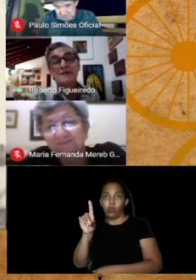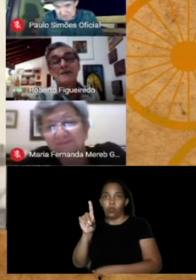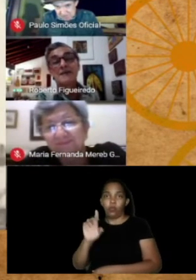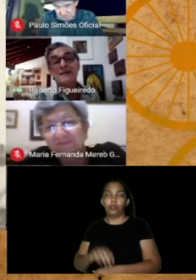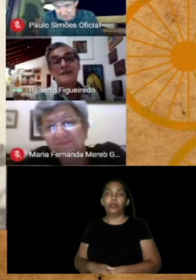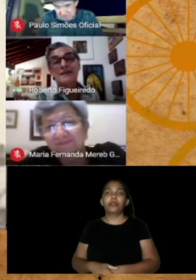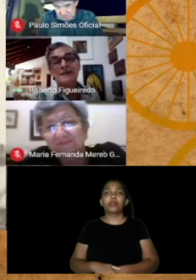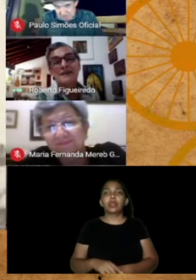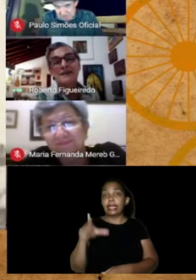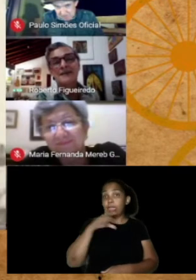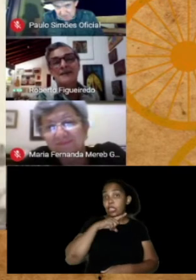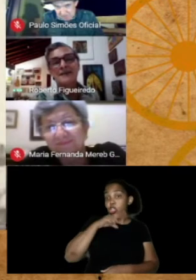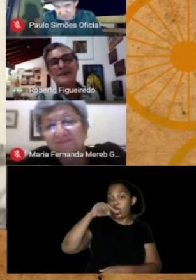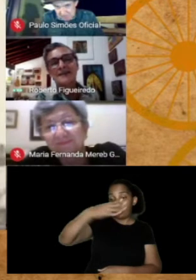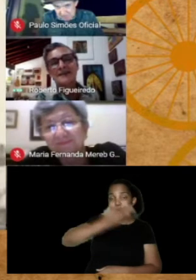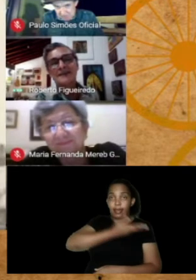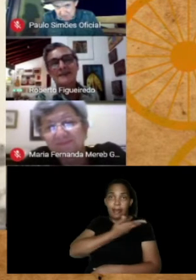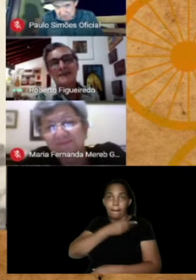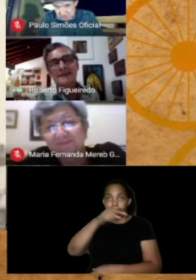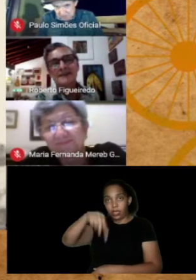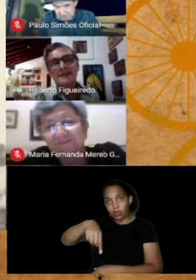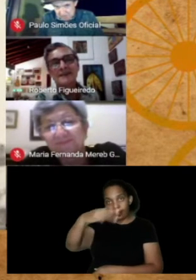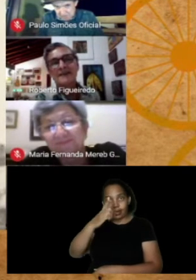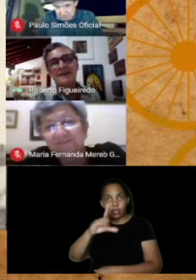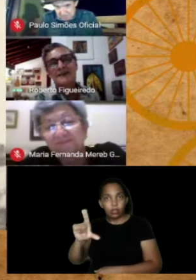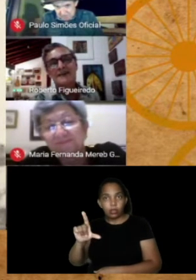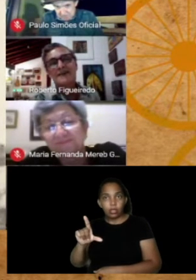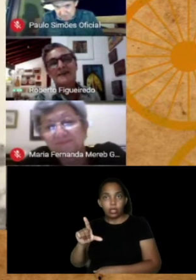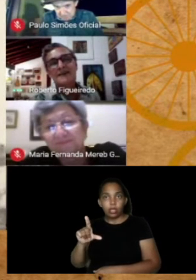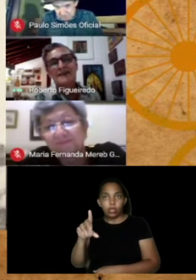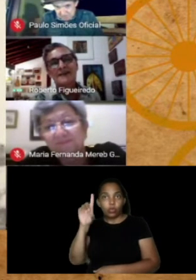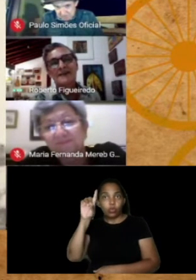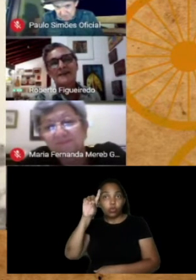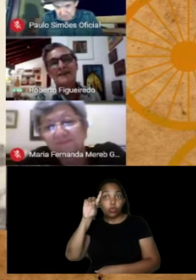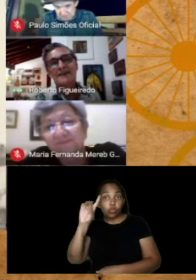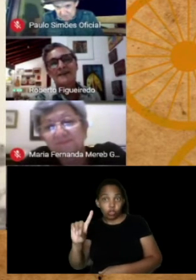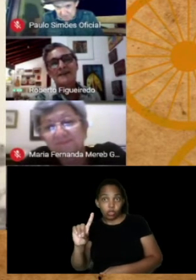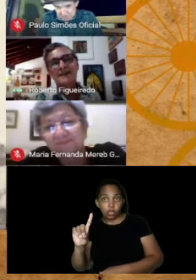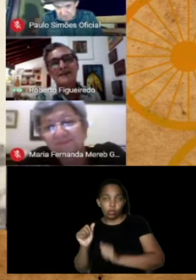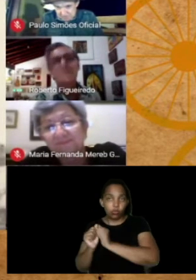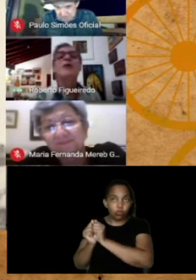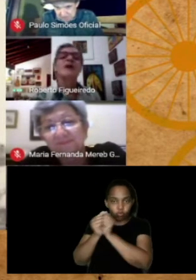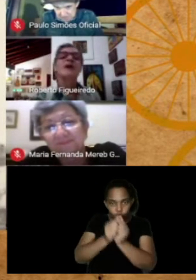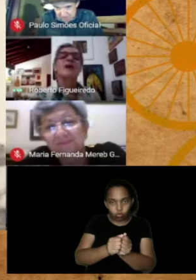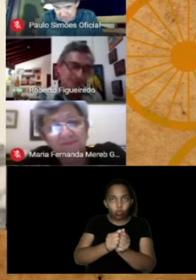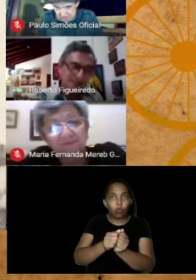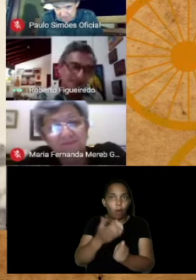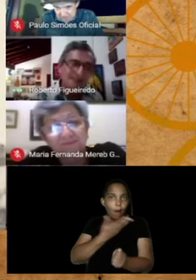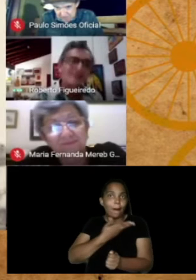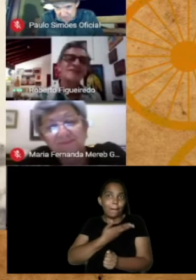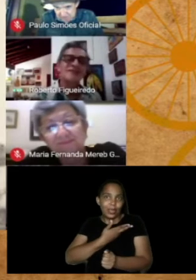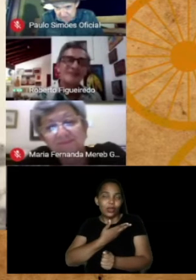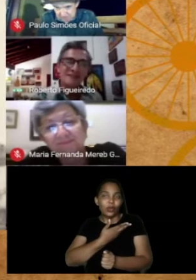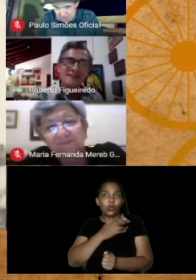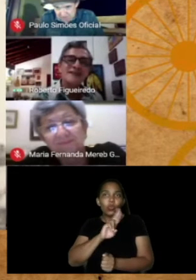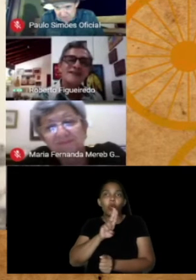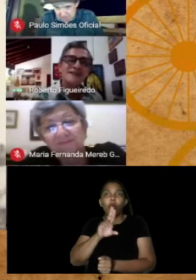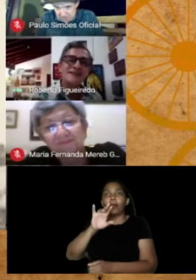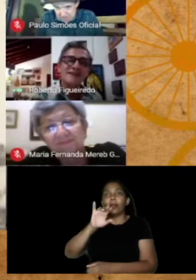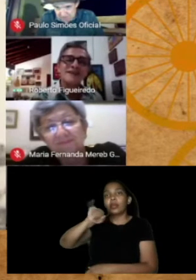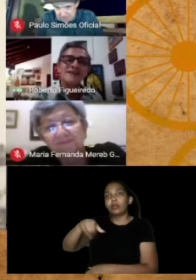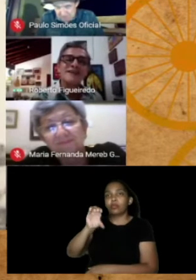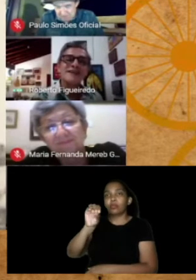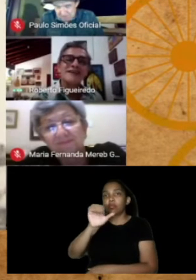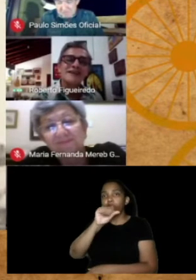tinha amigos aqui, inclusive um amigo que estava com ele, quando mataram ele, era o João Carabina. João Carabina. Ele realmente era um pistoleiro